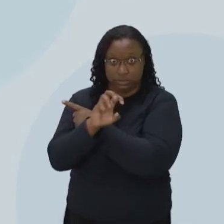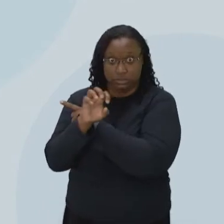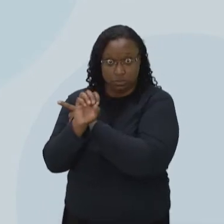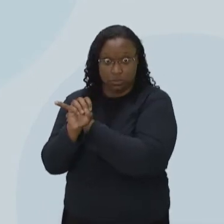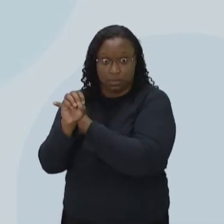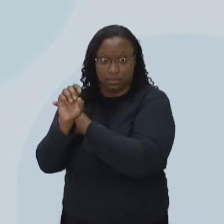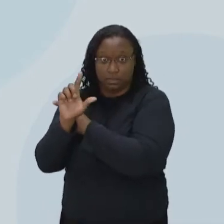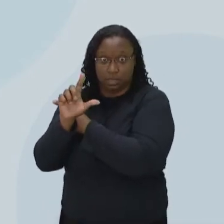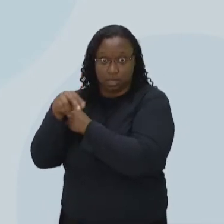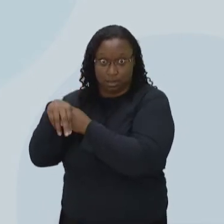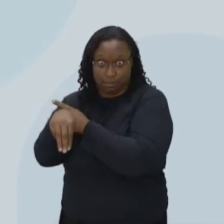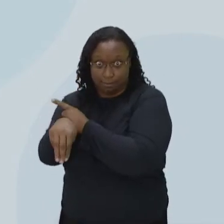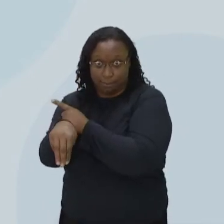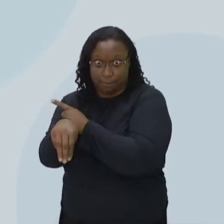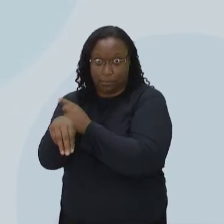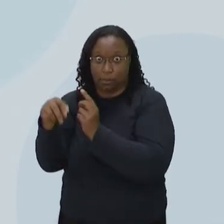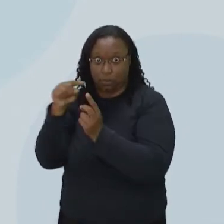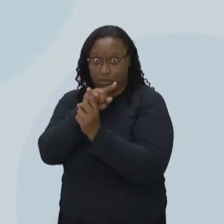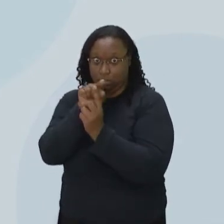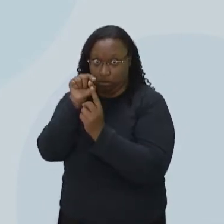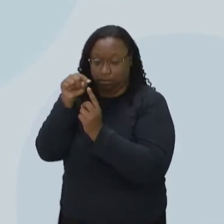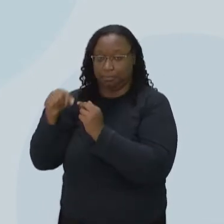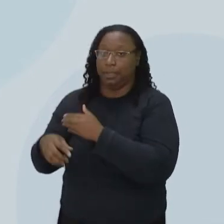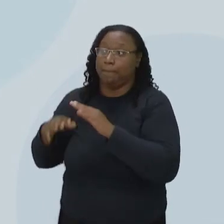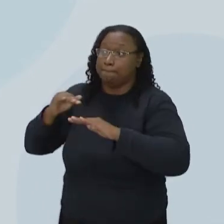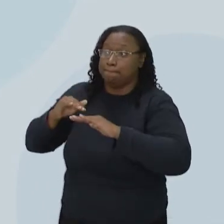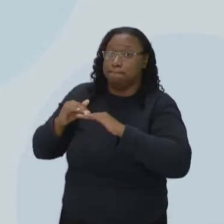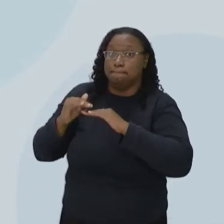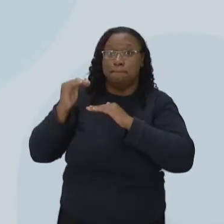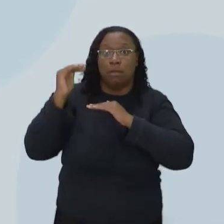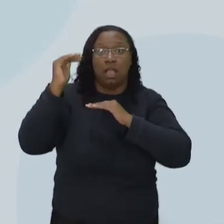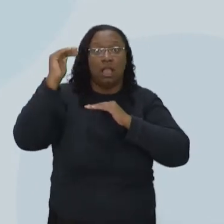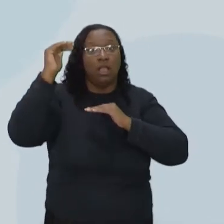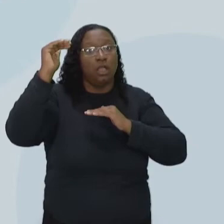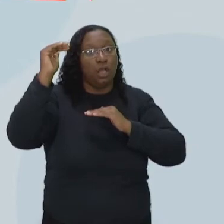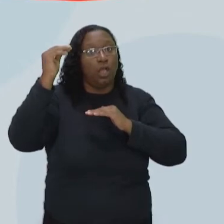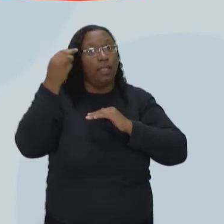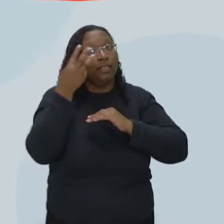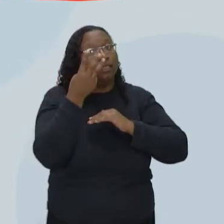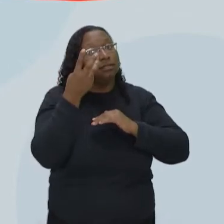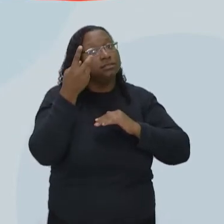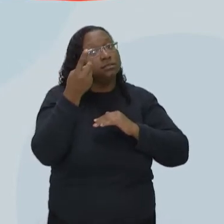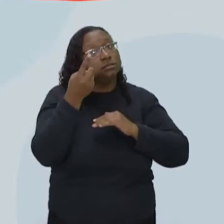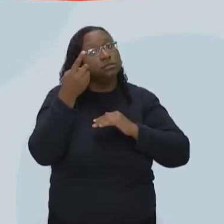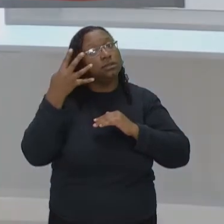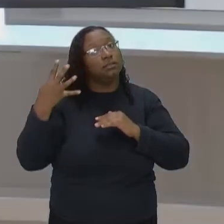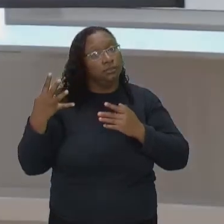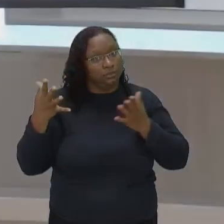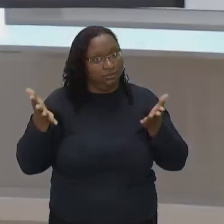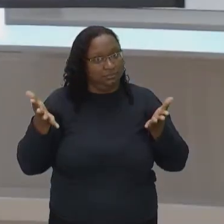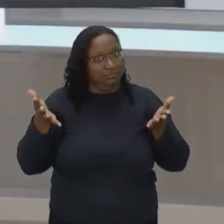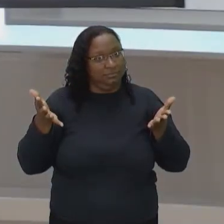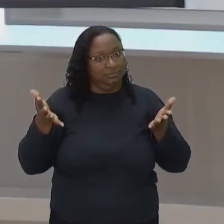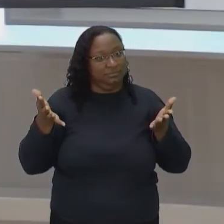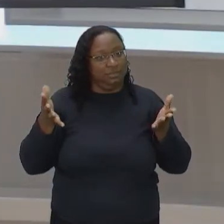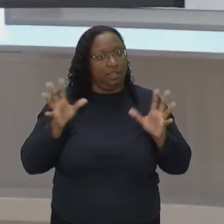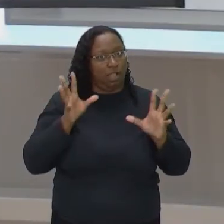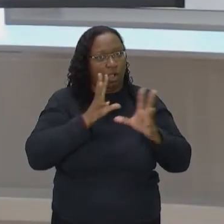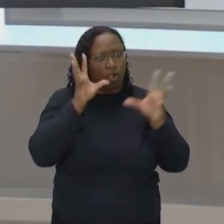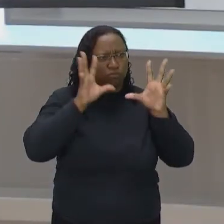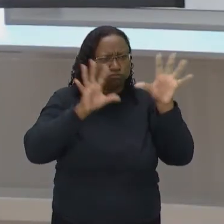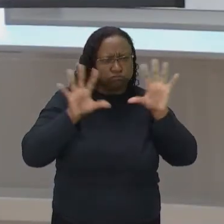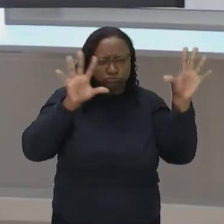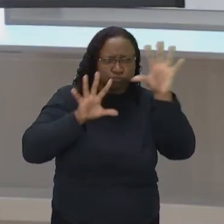π lumens, vai ser maior ainda do que 314. Se você fizer a conta, se a gente fizer